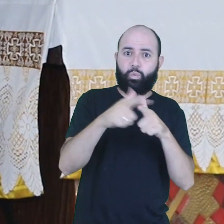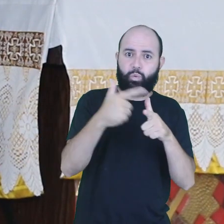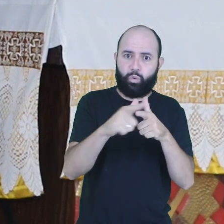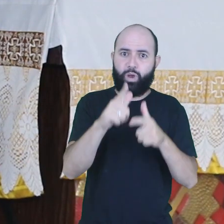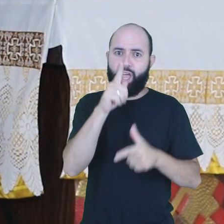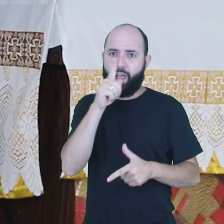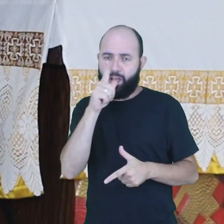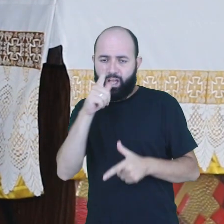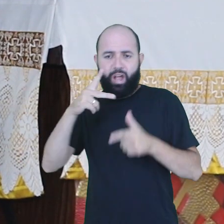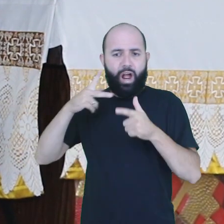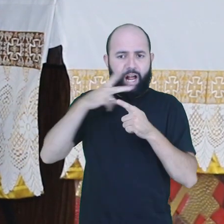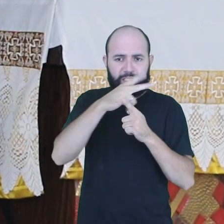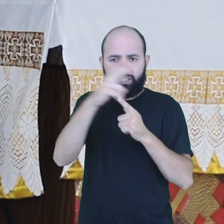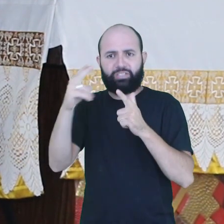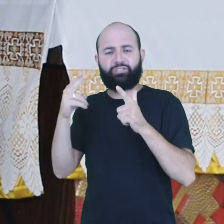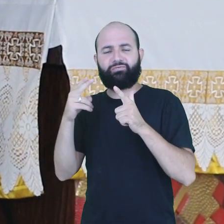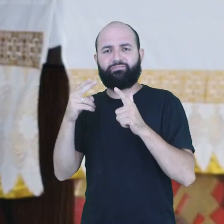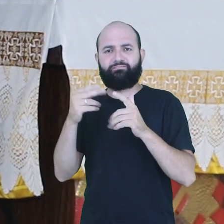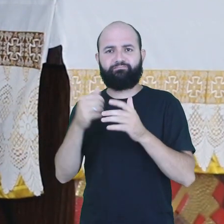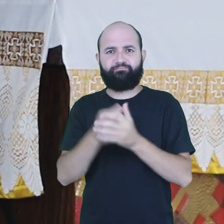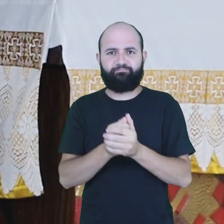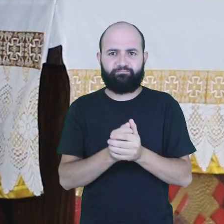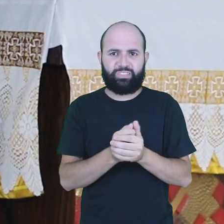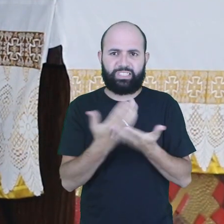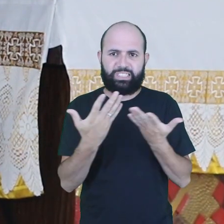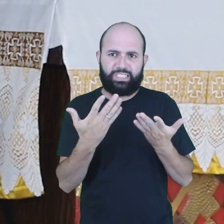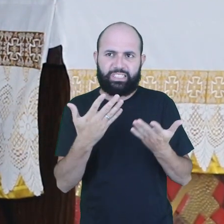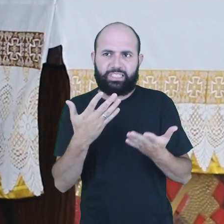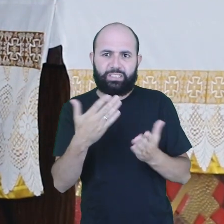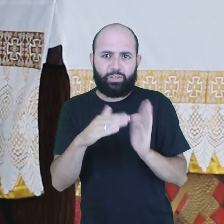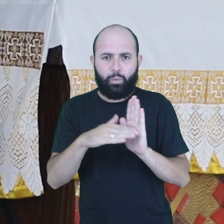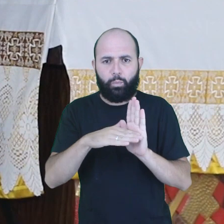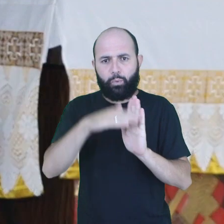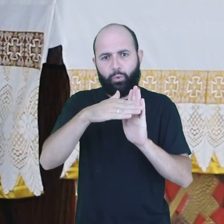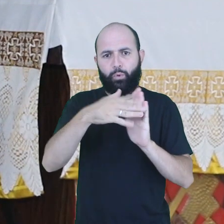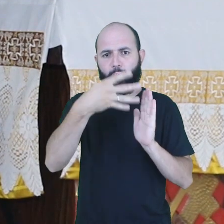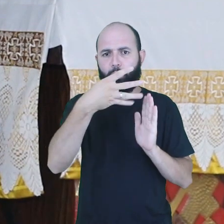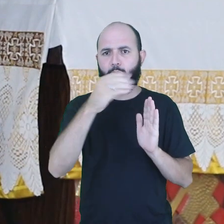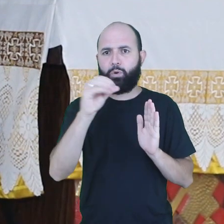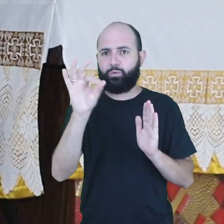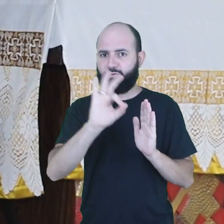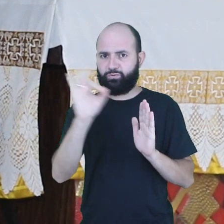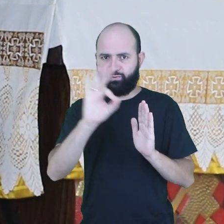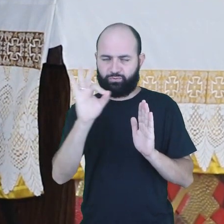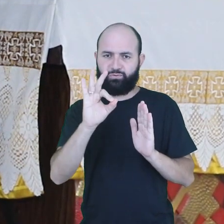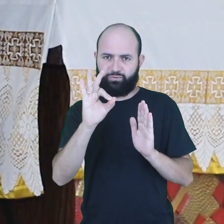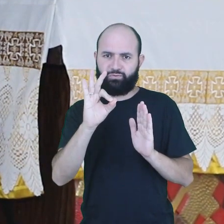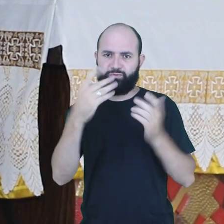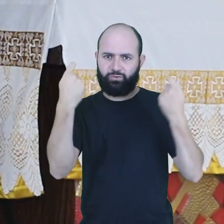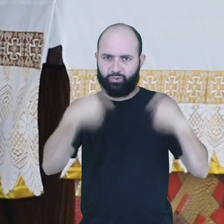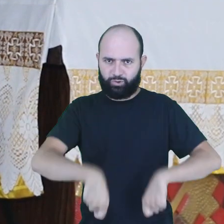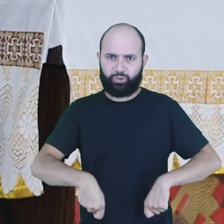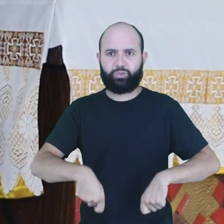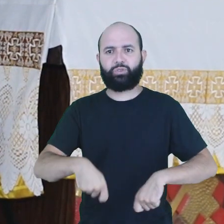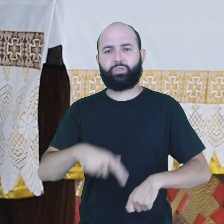o meu testículo e ela aumentaria somente 40% da minha